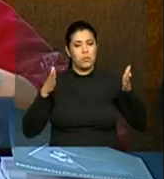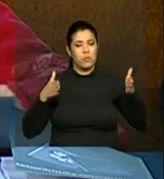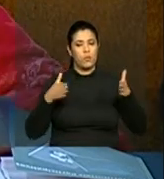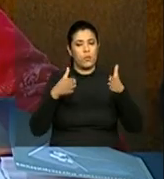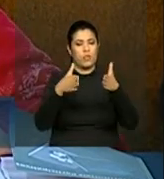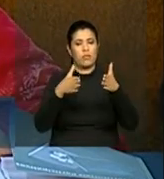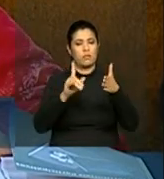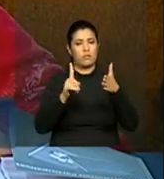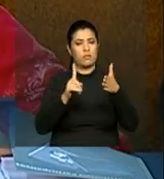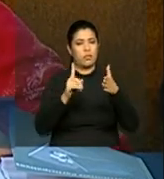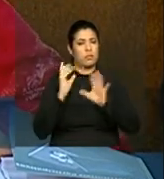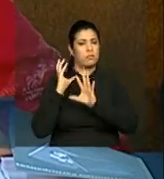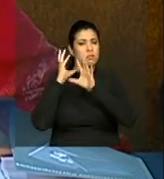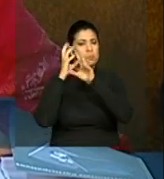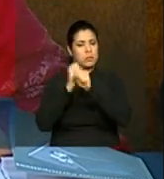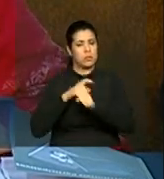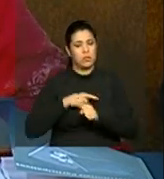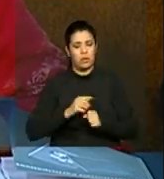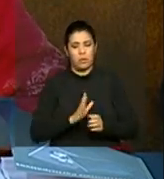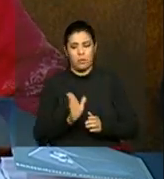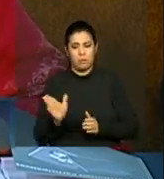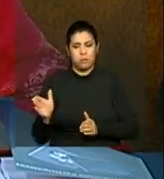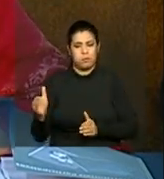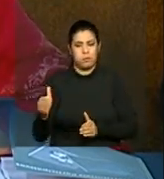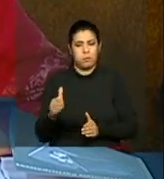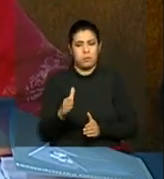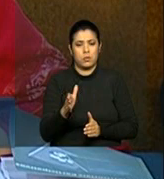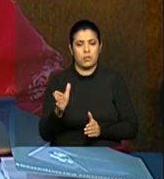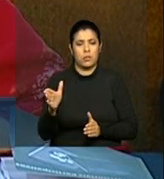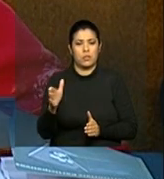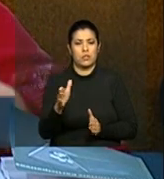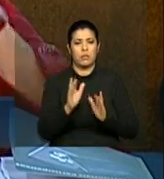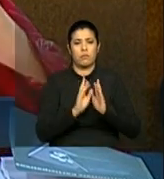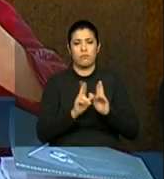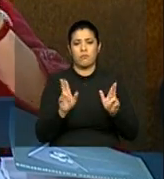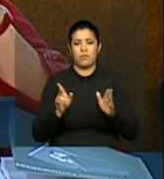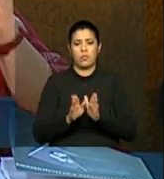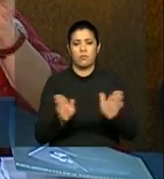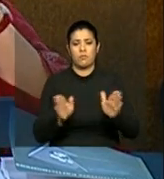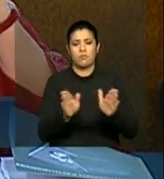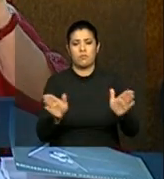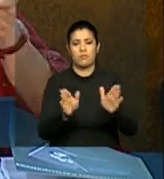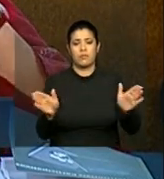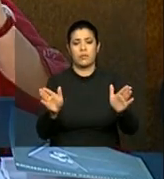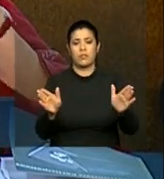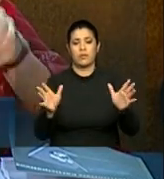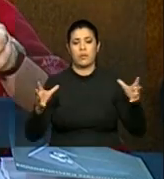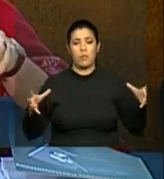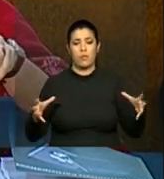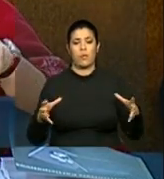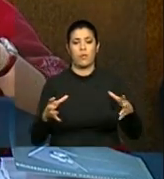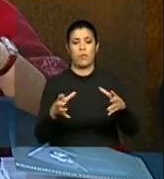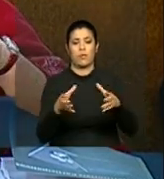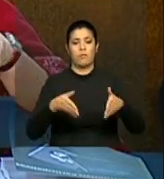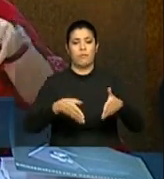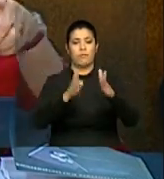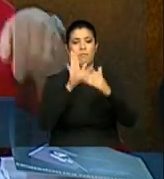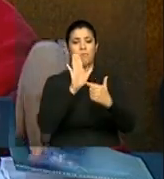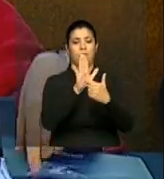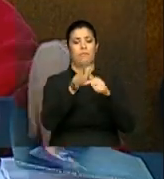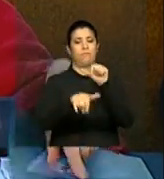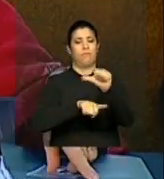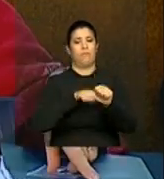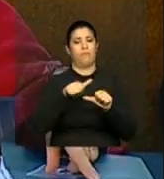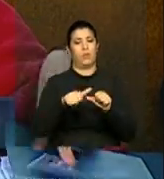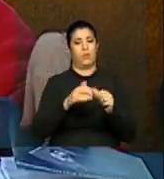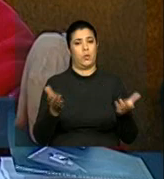atalhos. E lembrar dos atalhos é importante para mostrar de como as pessoas mudaram. Se